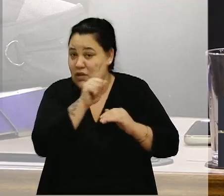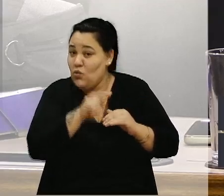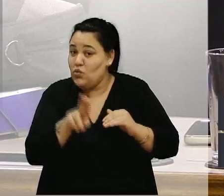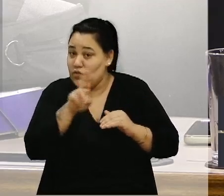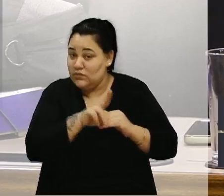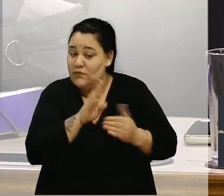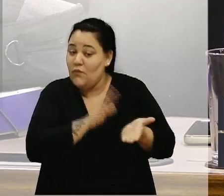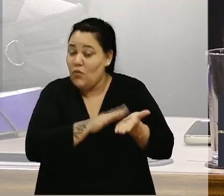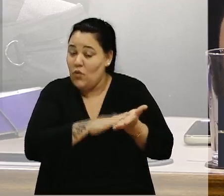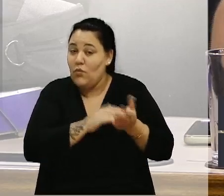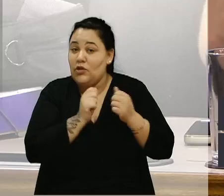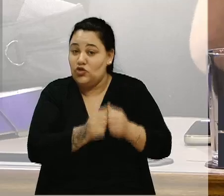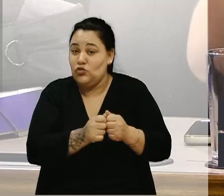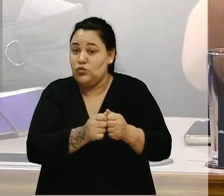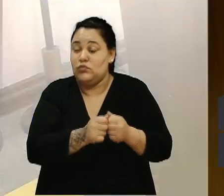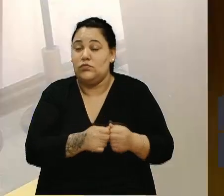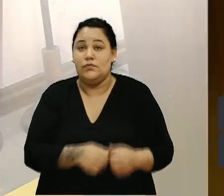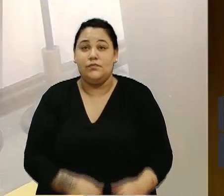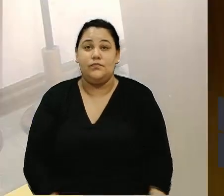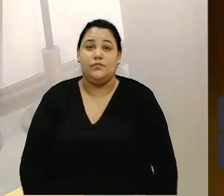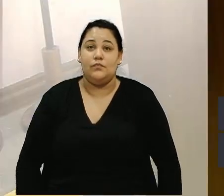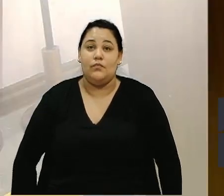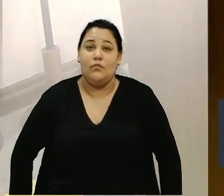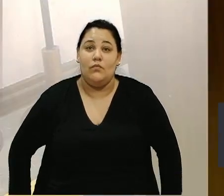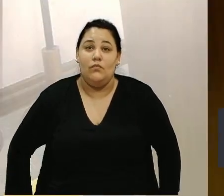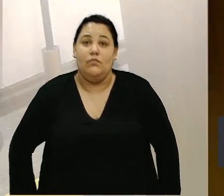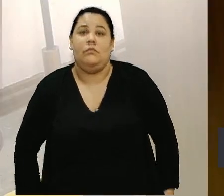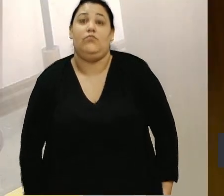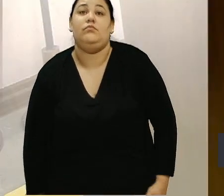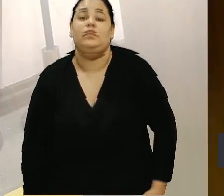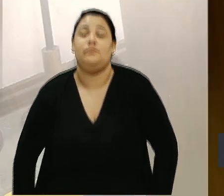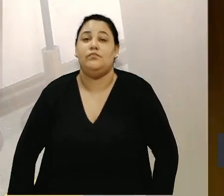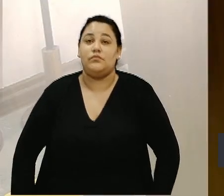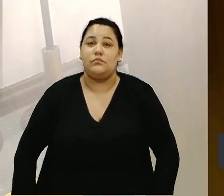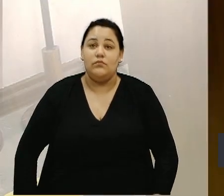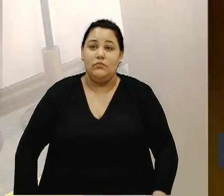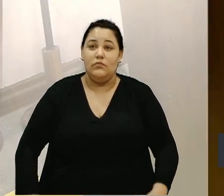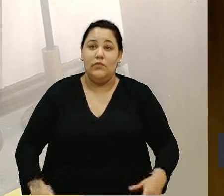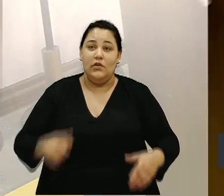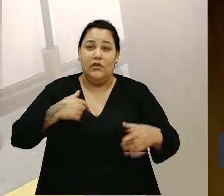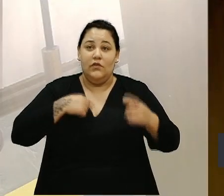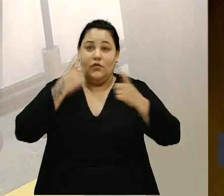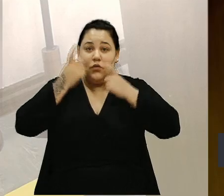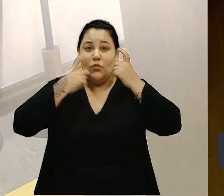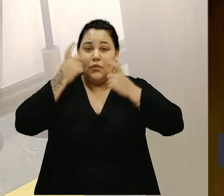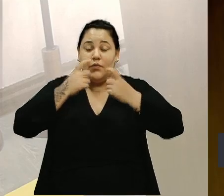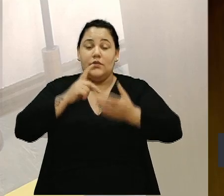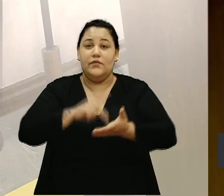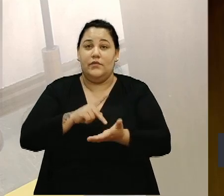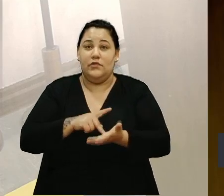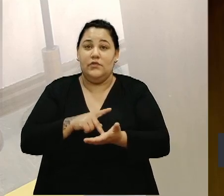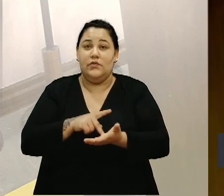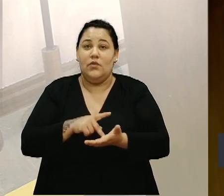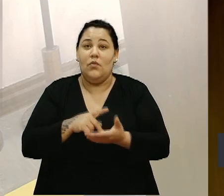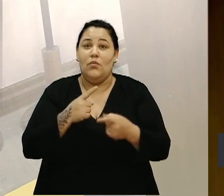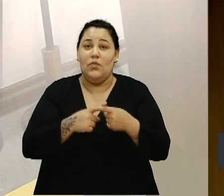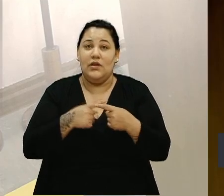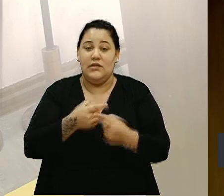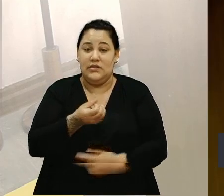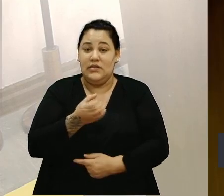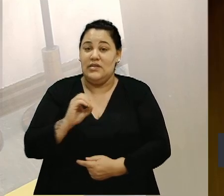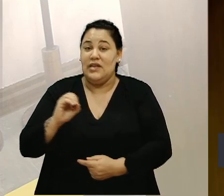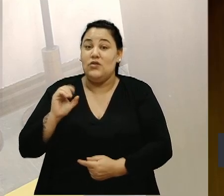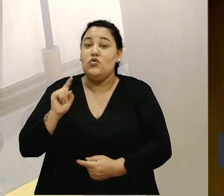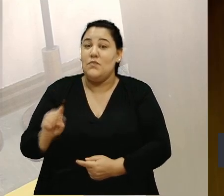Denise e o senhor por parte do seu deputado. Nossa, me preocupa. Vou dizer que me preocupa que são 600 mil